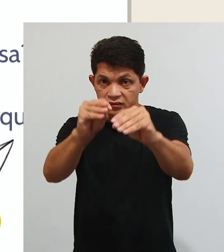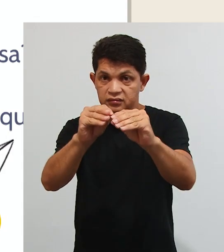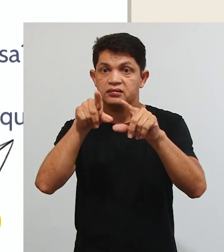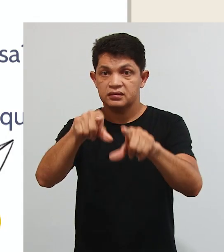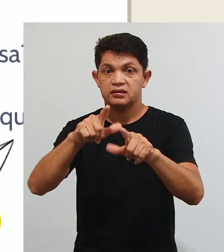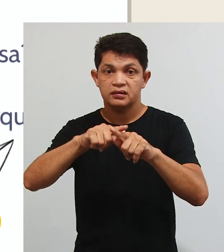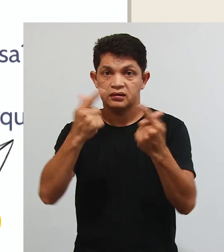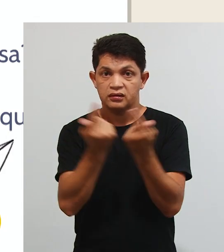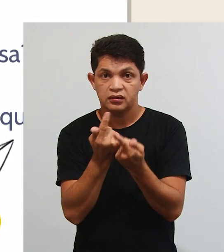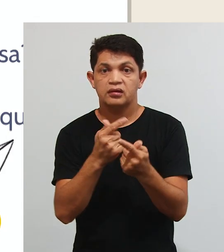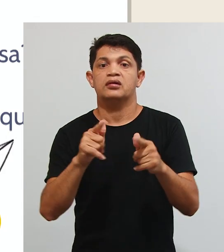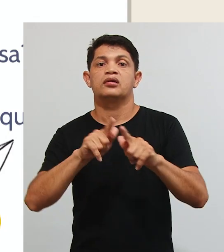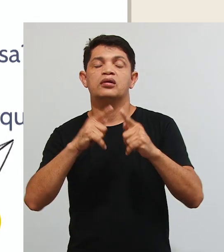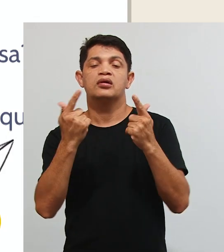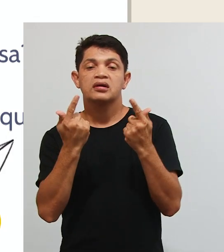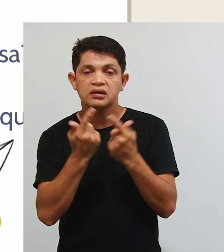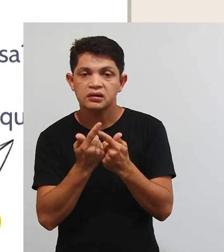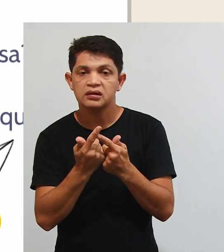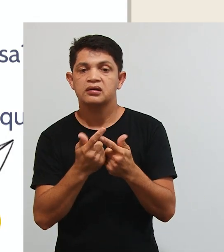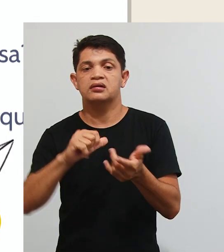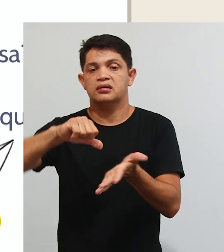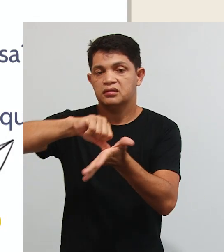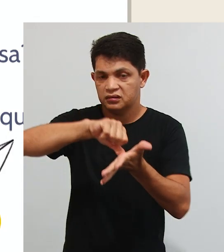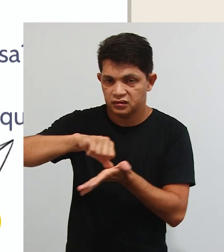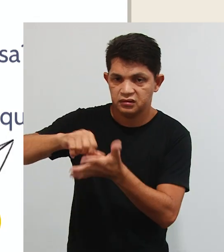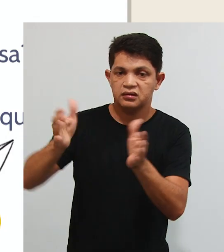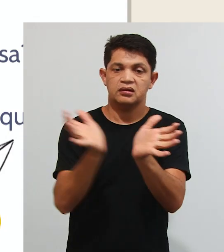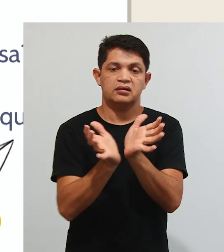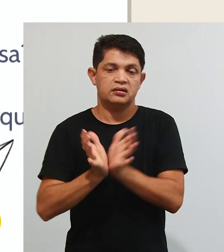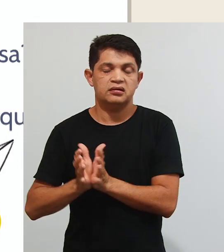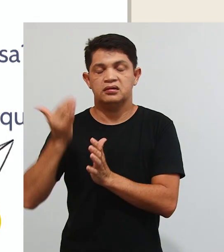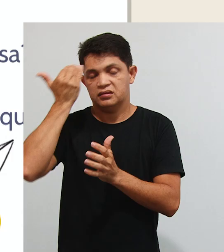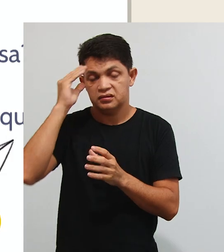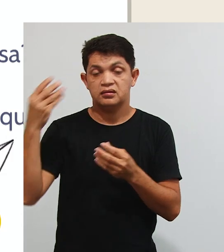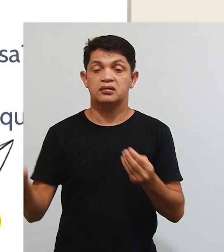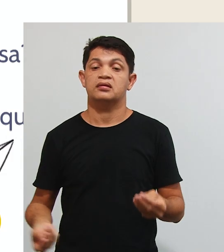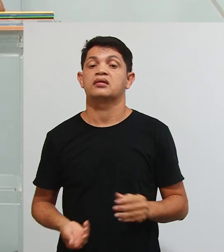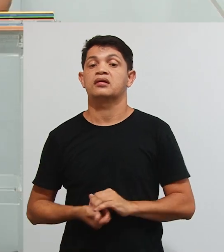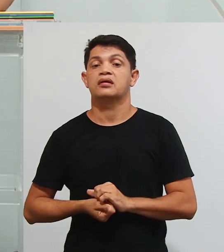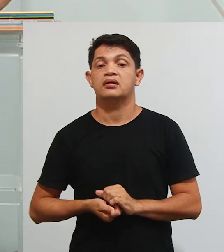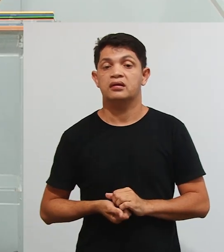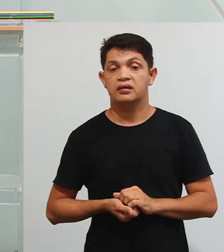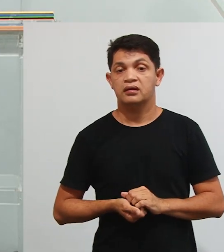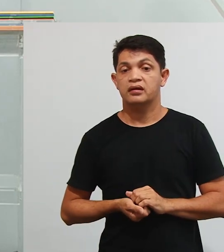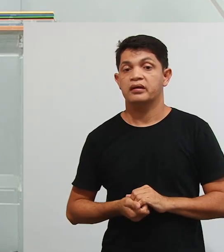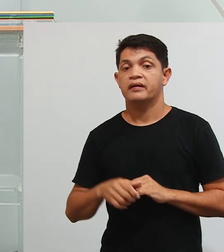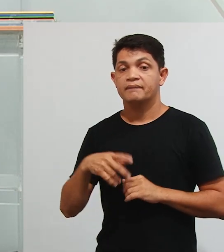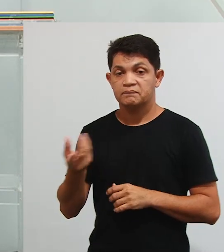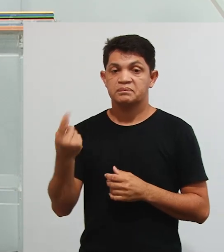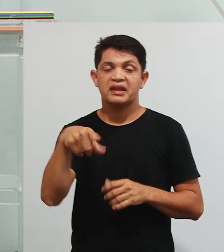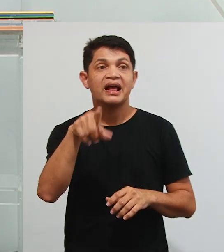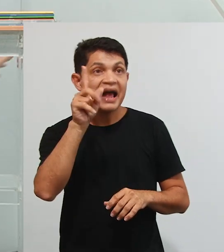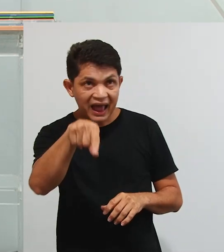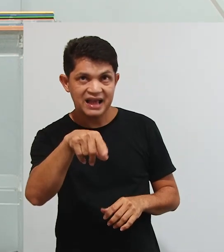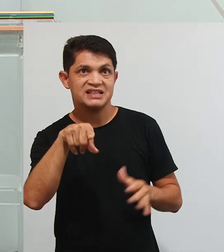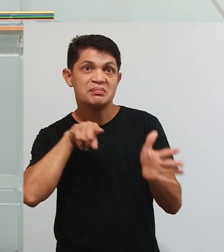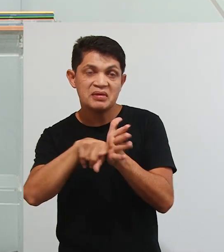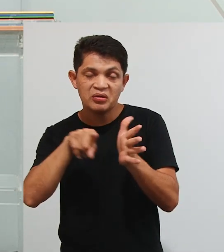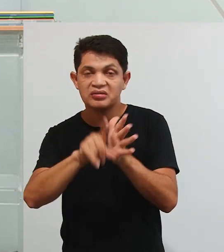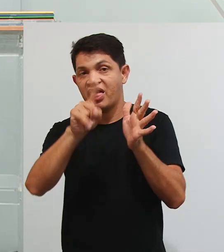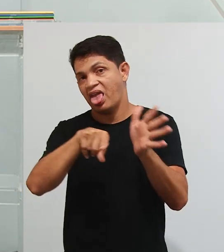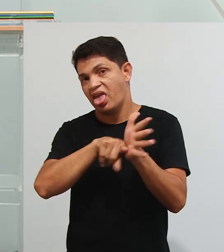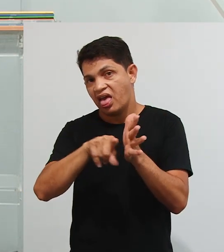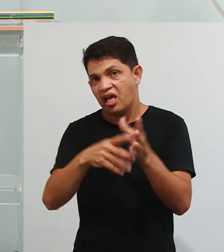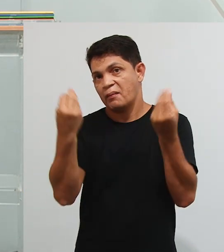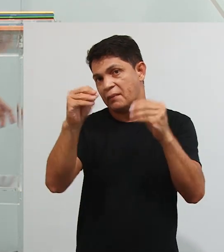até o grupo focal e os demais empreendimentos. Então, com essas perguntas que, claro, não